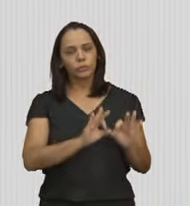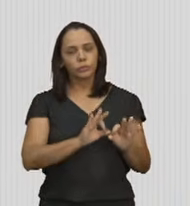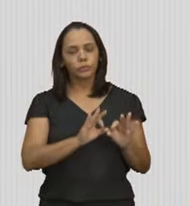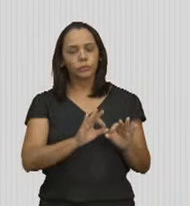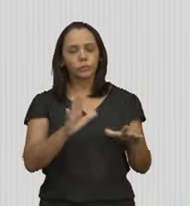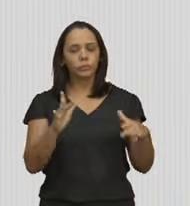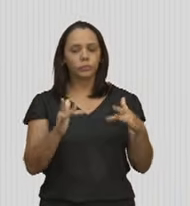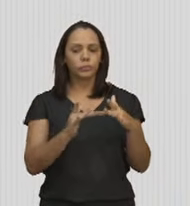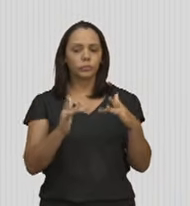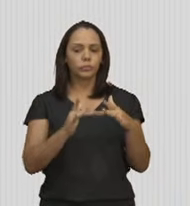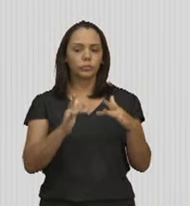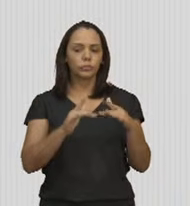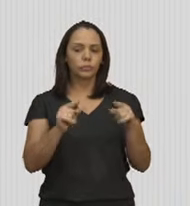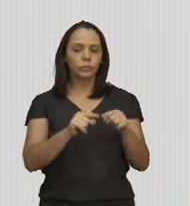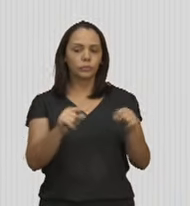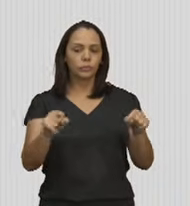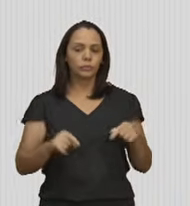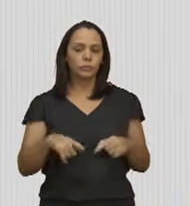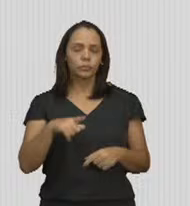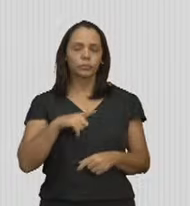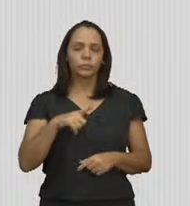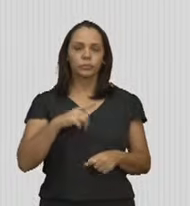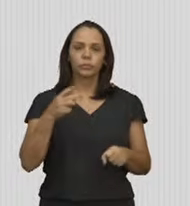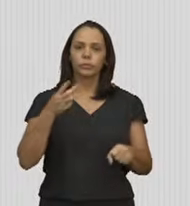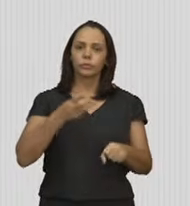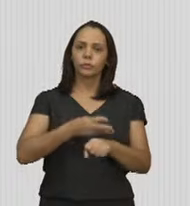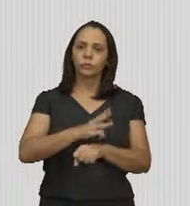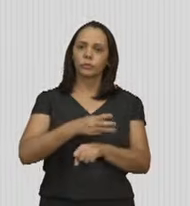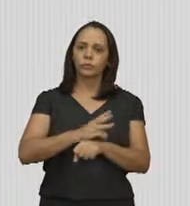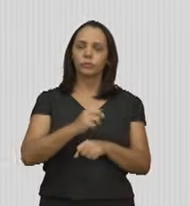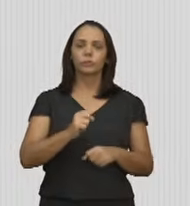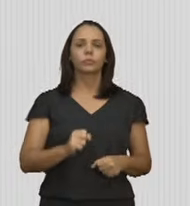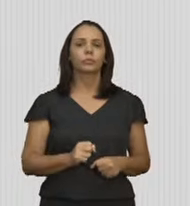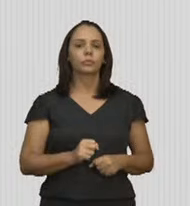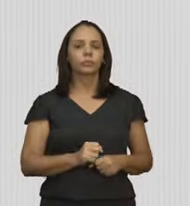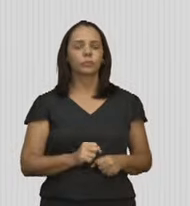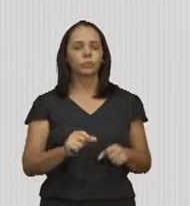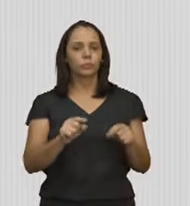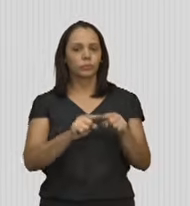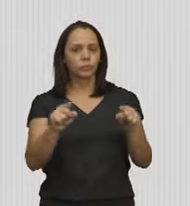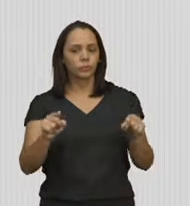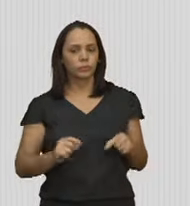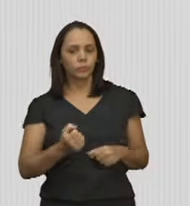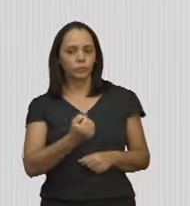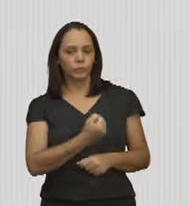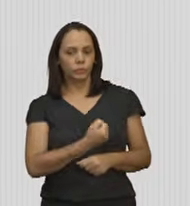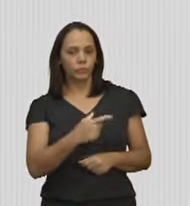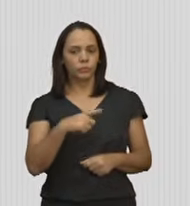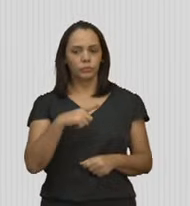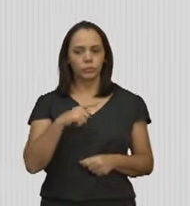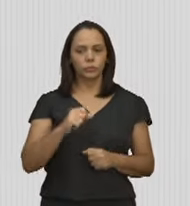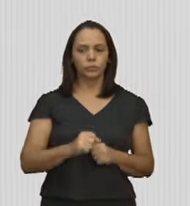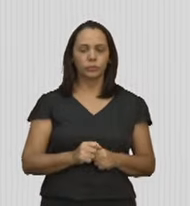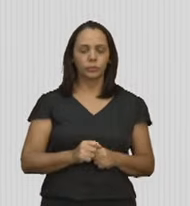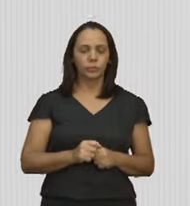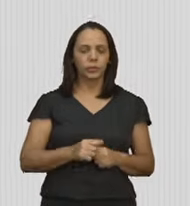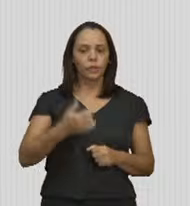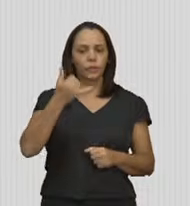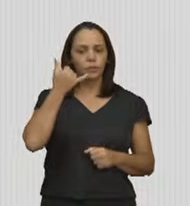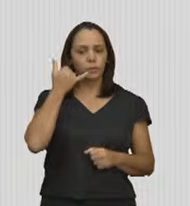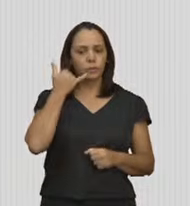entrarem em contato com o meu gabinete. Aí tem meu WhatsApp, tem o número do meu gabinete, meu Instagram,